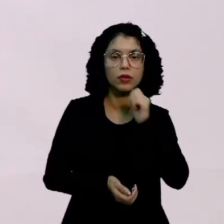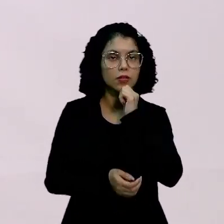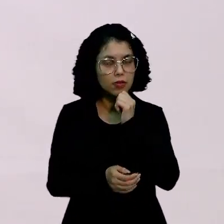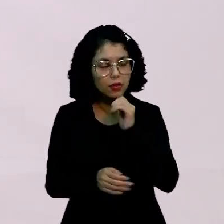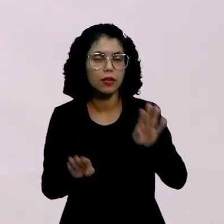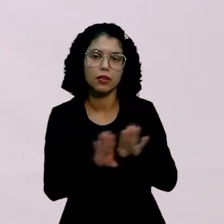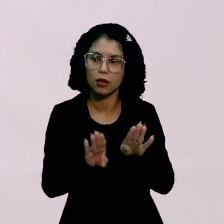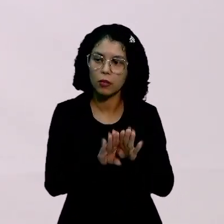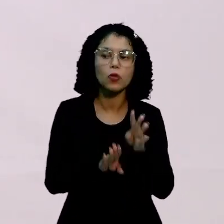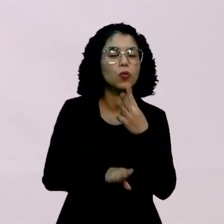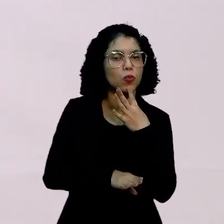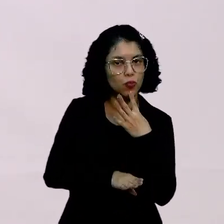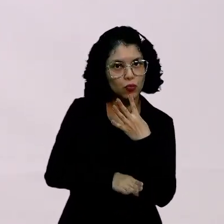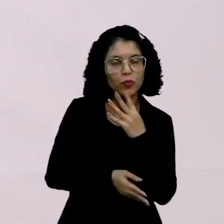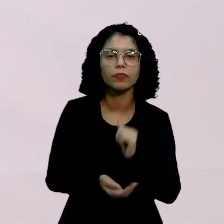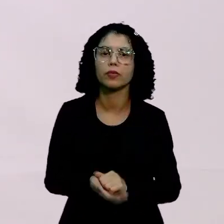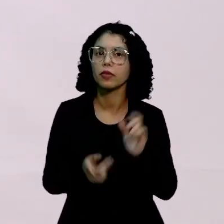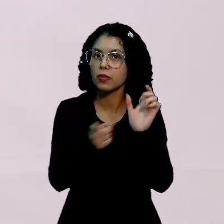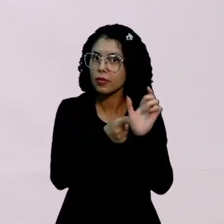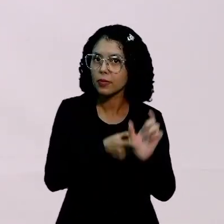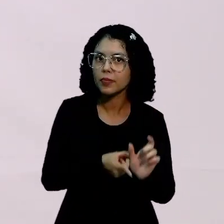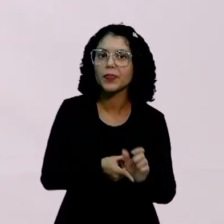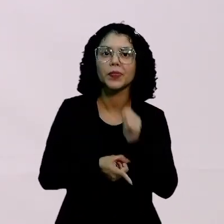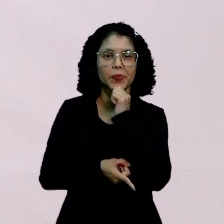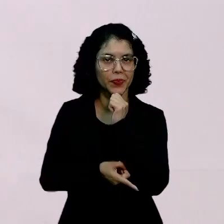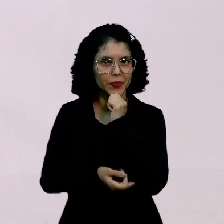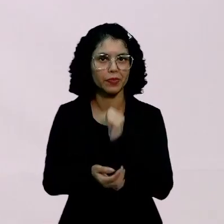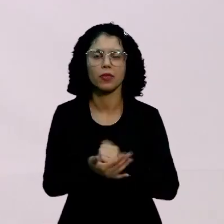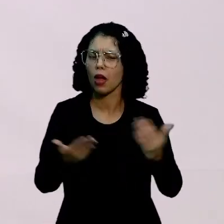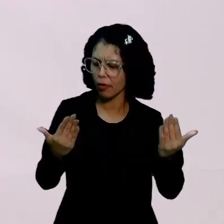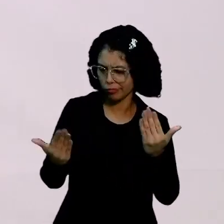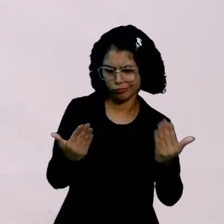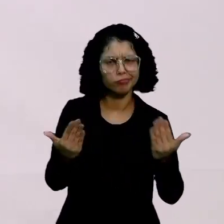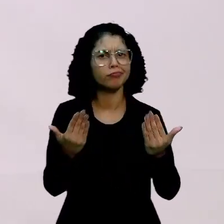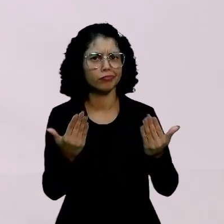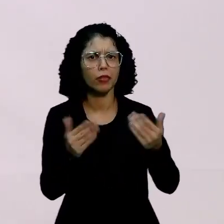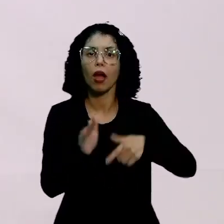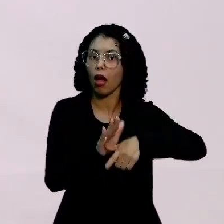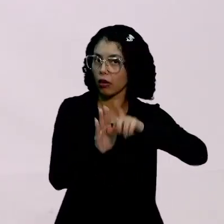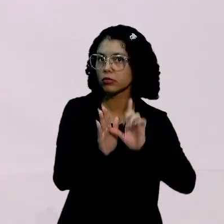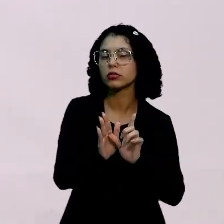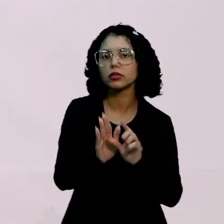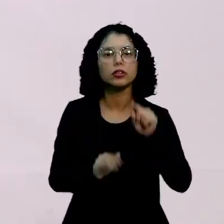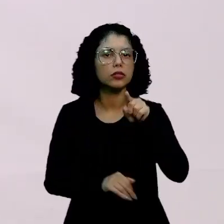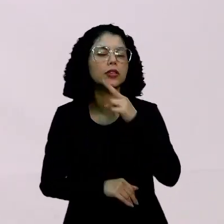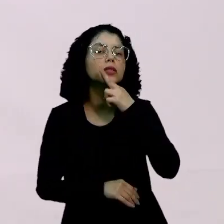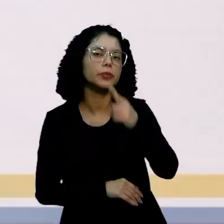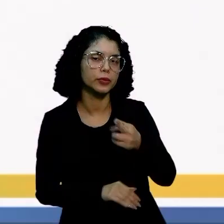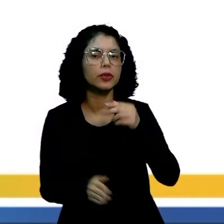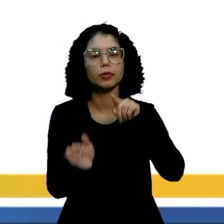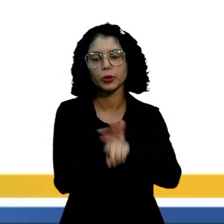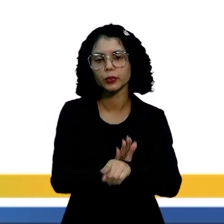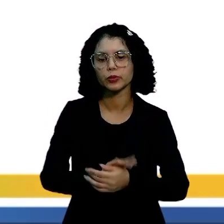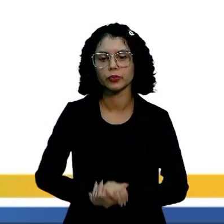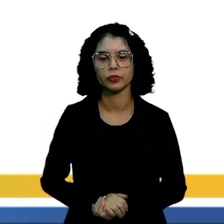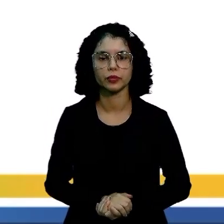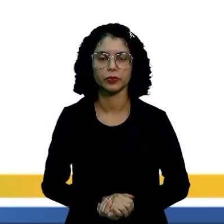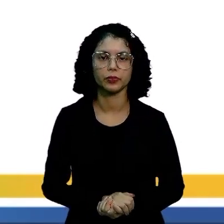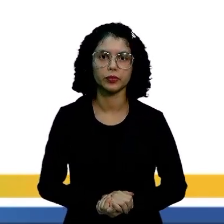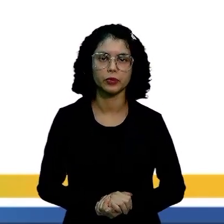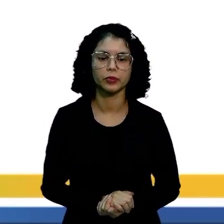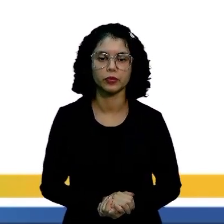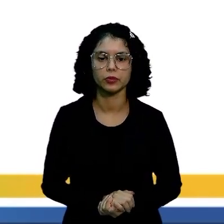Então nós temos essas palavras aí que vocês já podem fazer alguma associação antes mesmo de responder a pergunta,